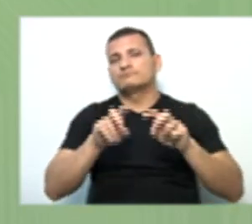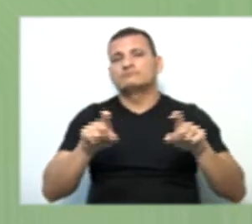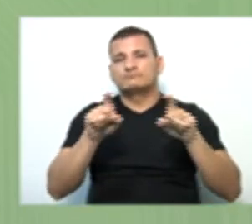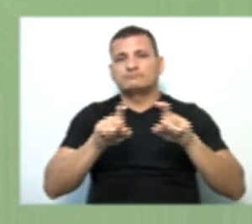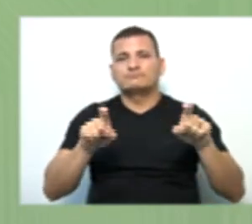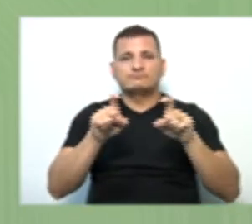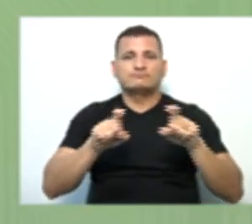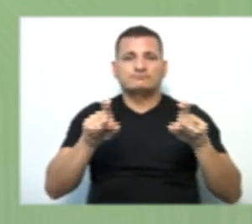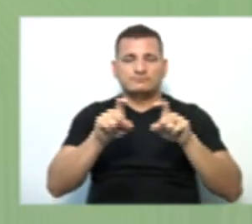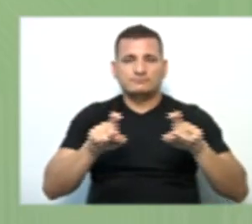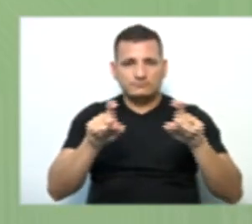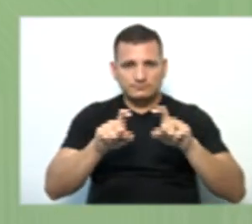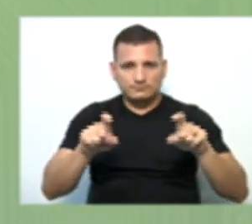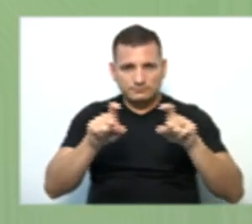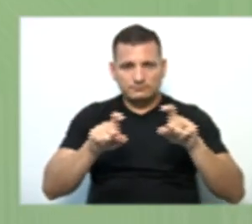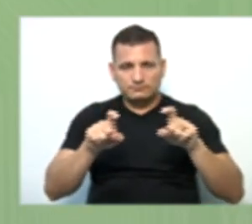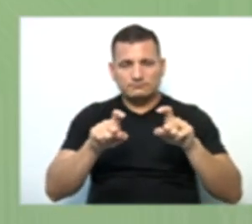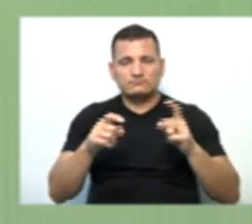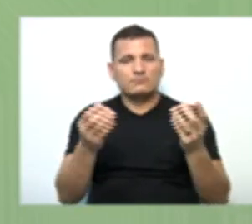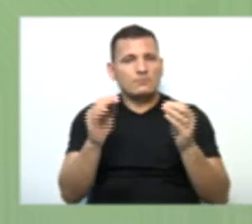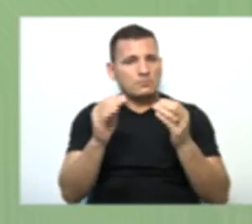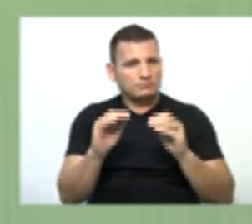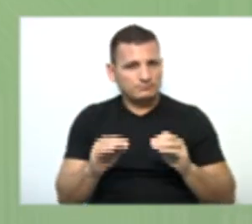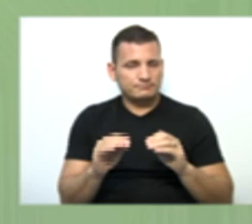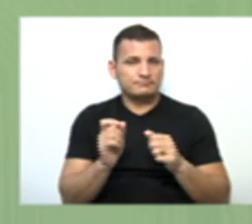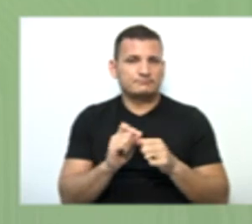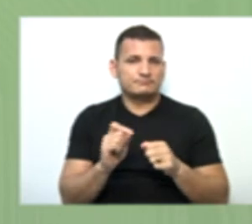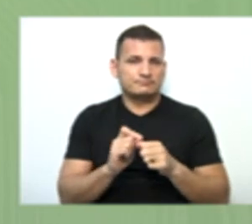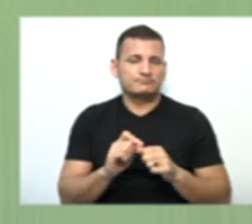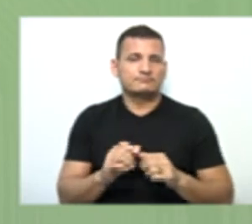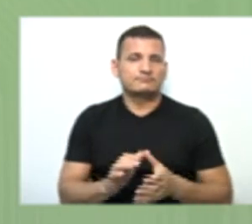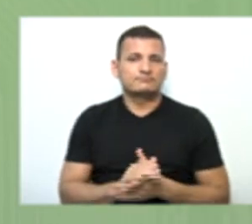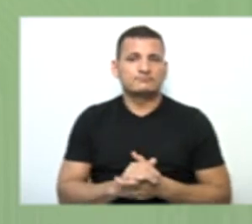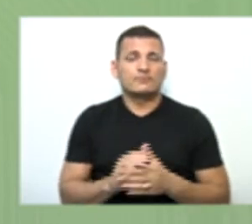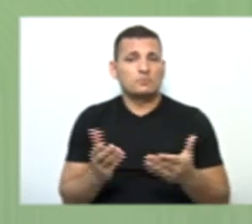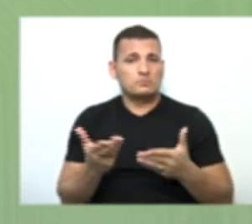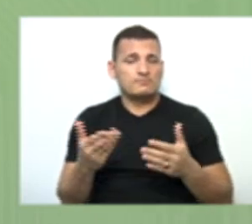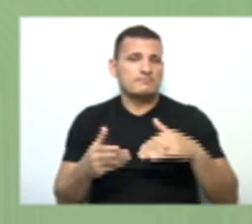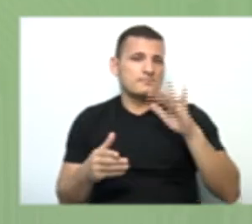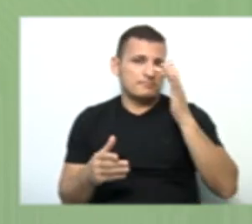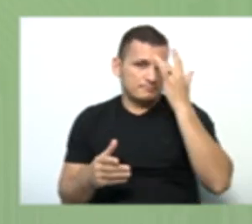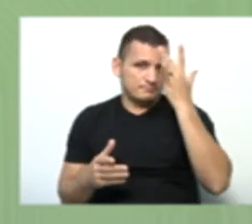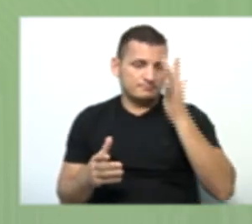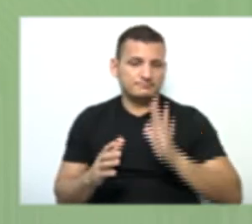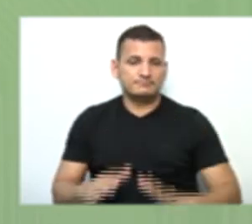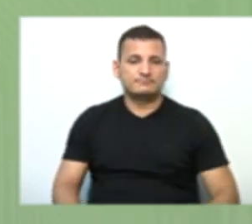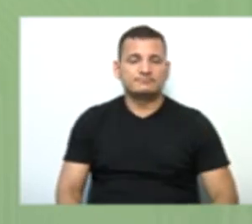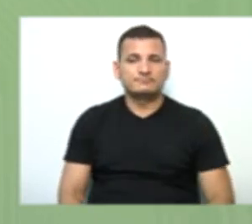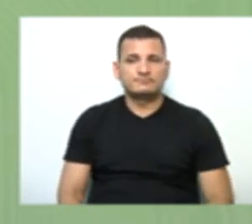para realizar a escrituração do livro diário. Ficou muito mais fácil.